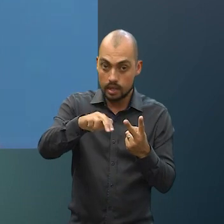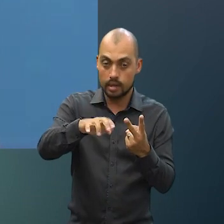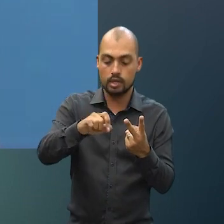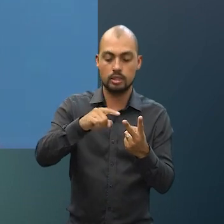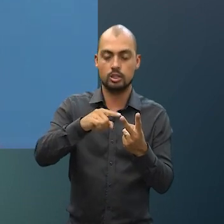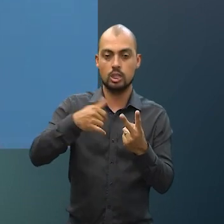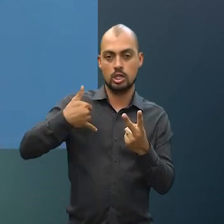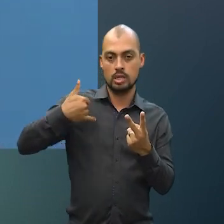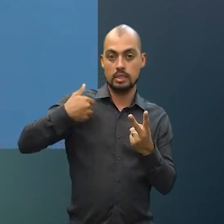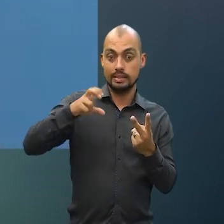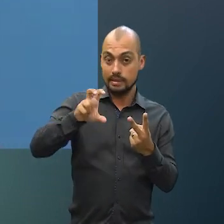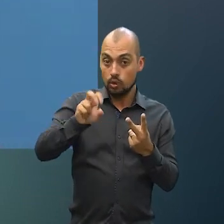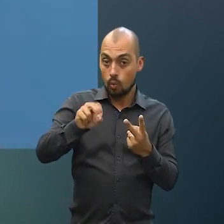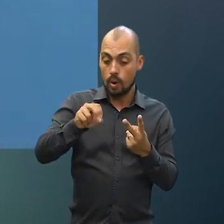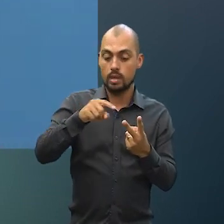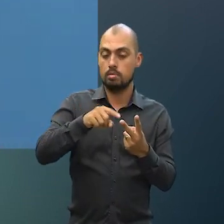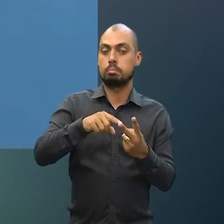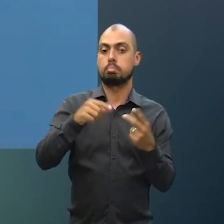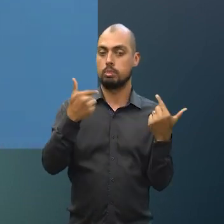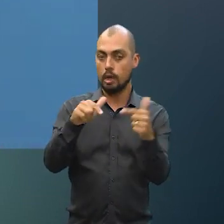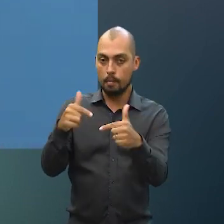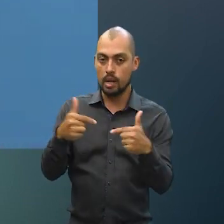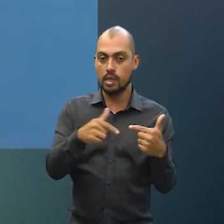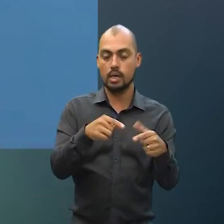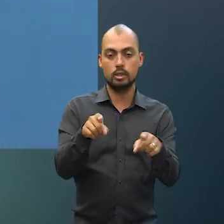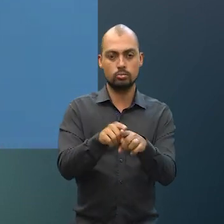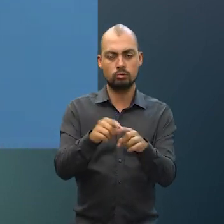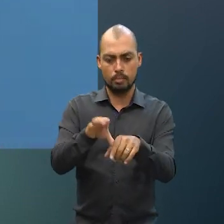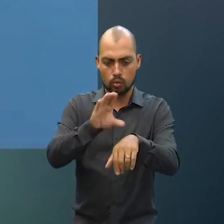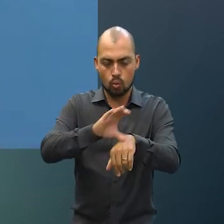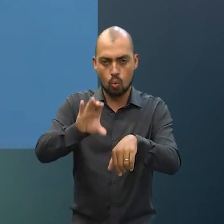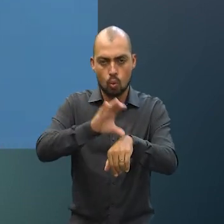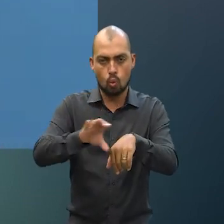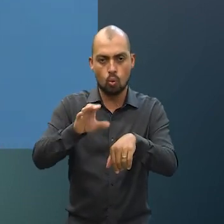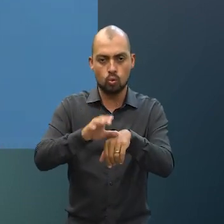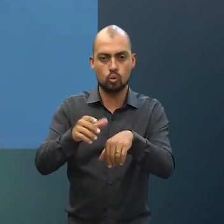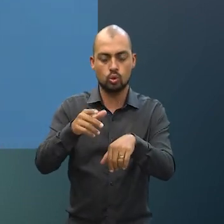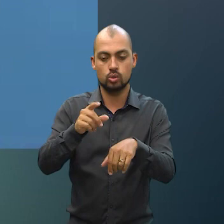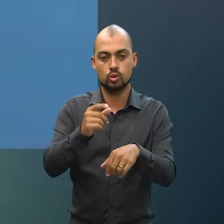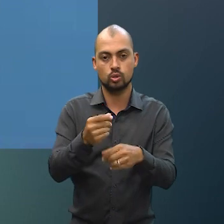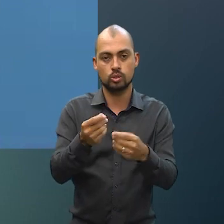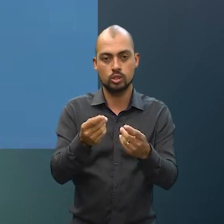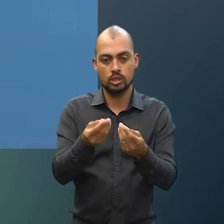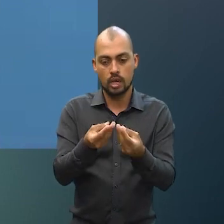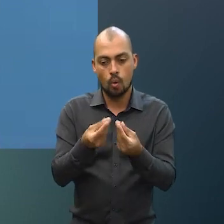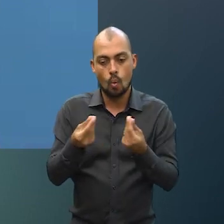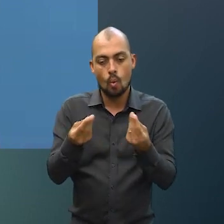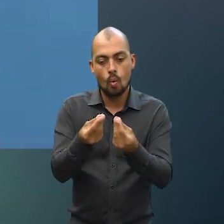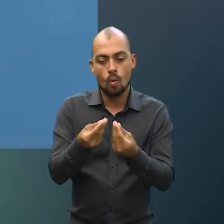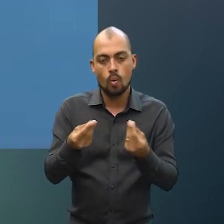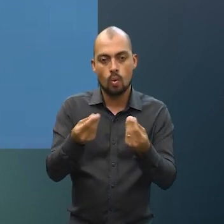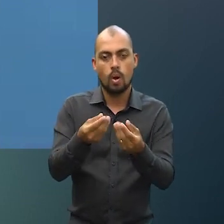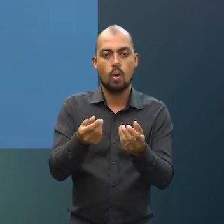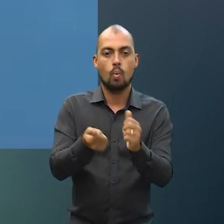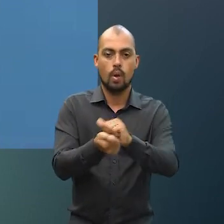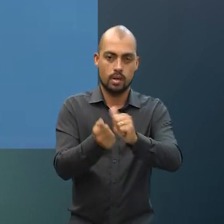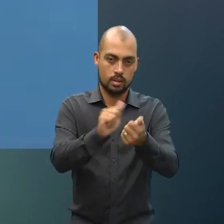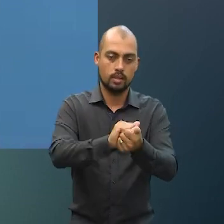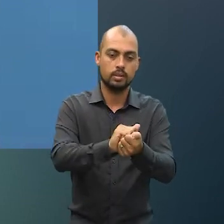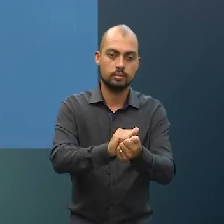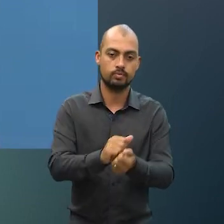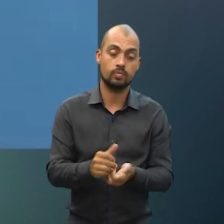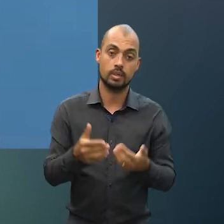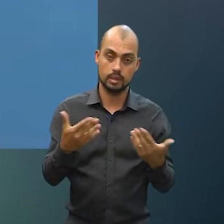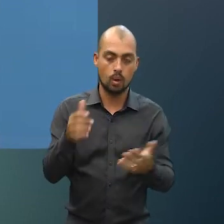que está trabalhando e está fazendo uma melhoria de capacitação na área dela, de inspeção de qualidade. E como eu disse, as